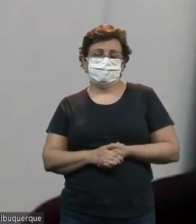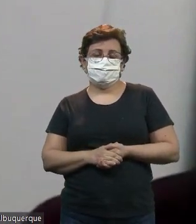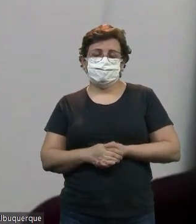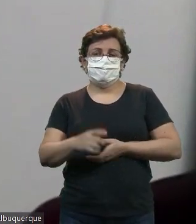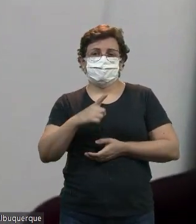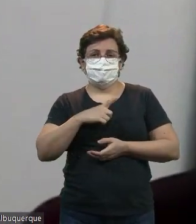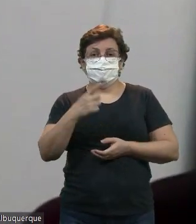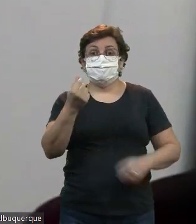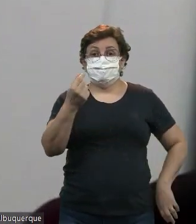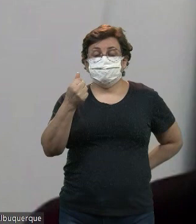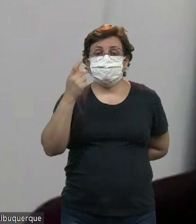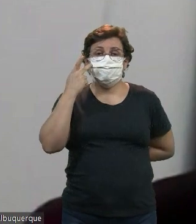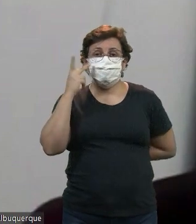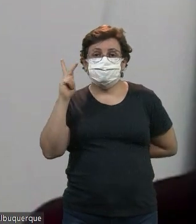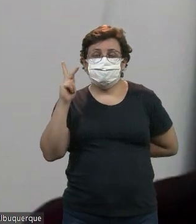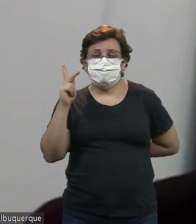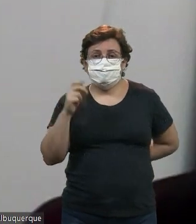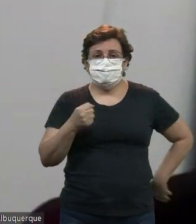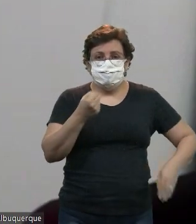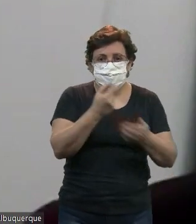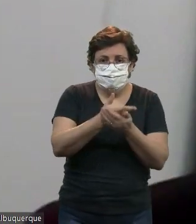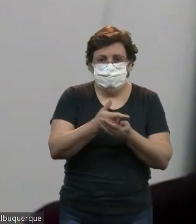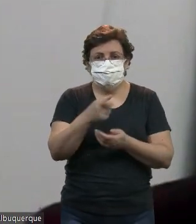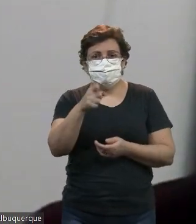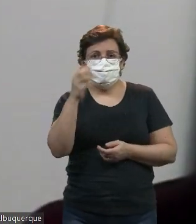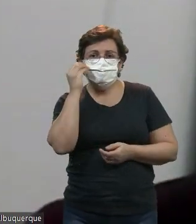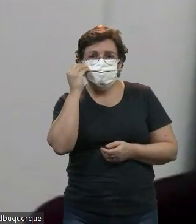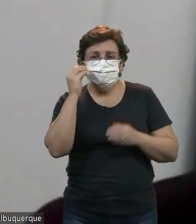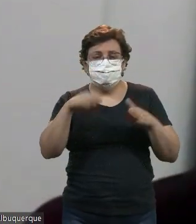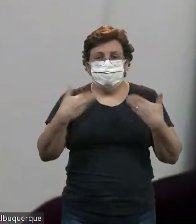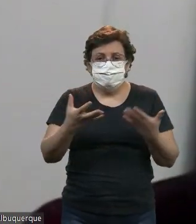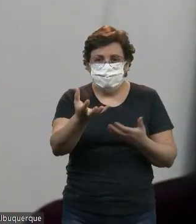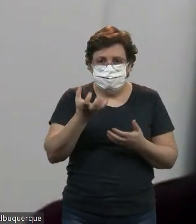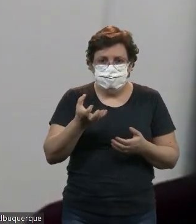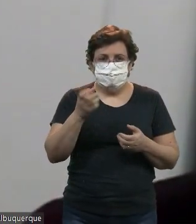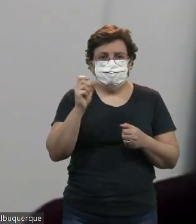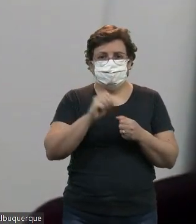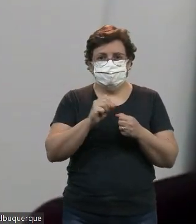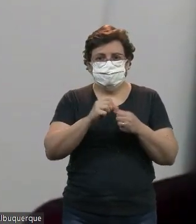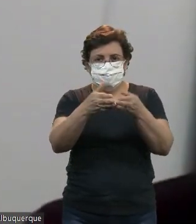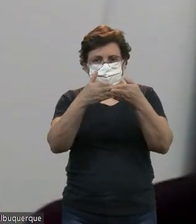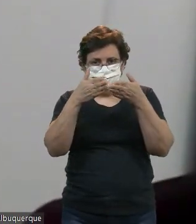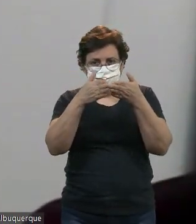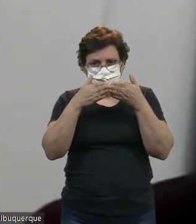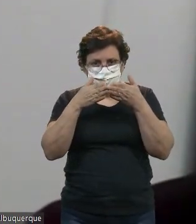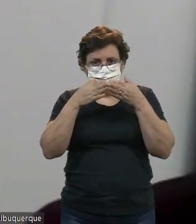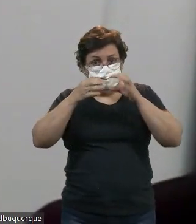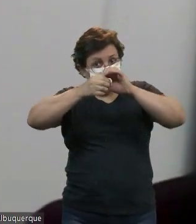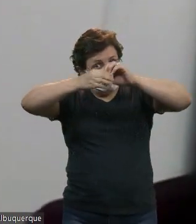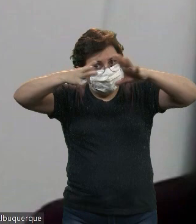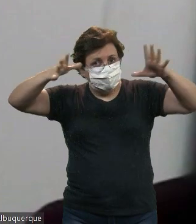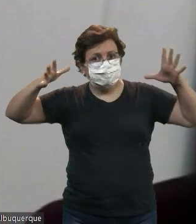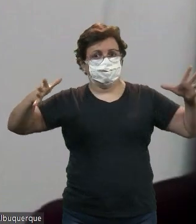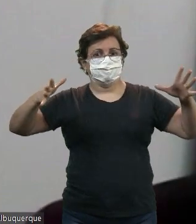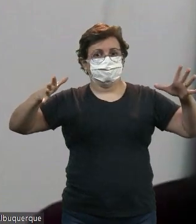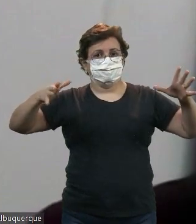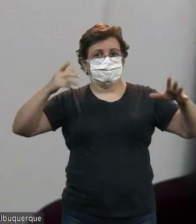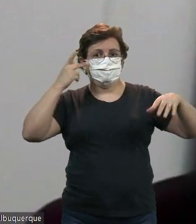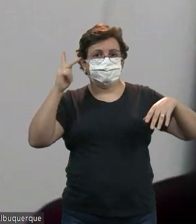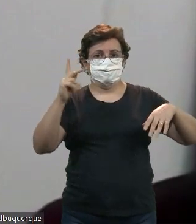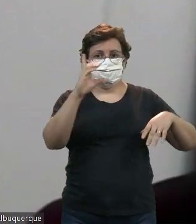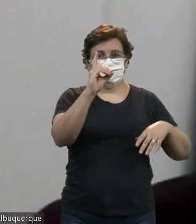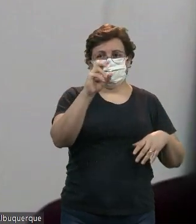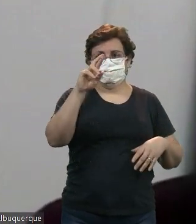para adquirir esses testes aí para o município, então eu gostaria de fazer aqui uma solicitação aqui aberta aí, a DRS